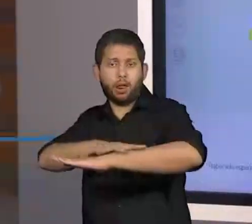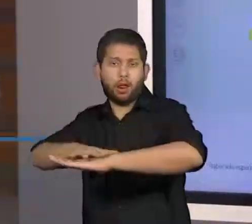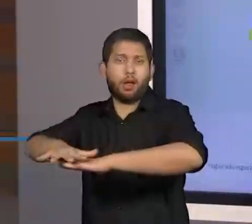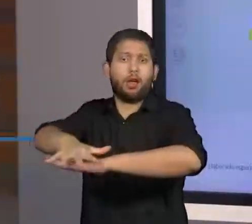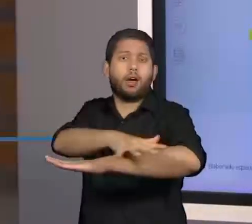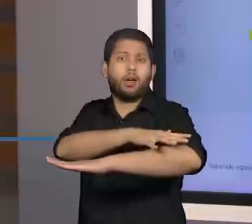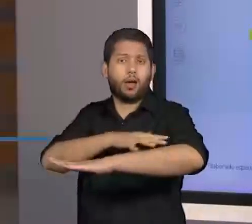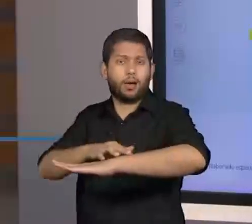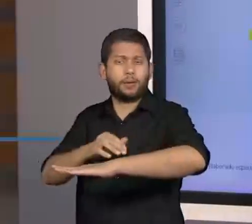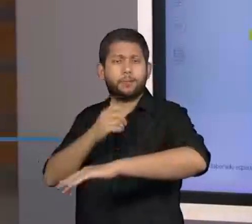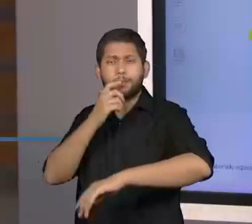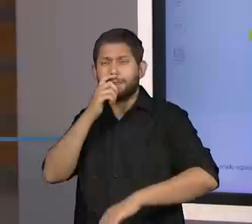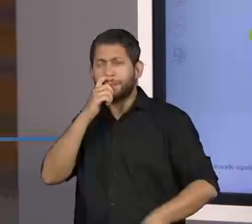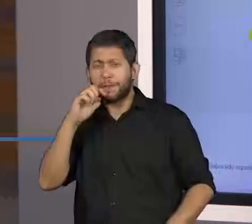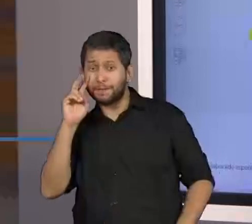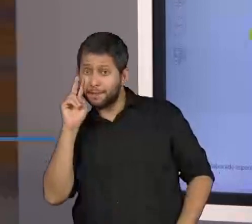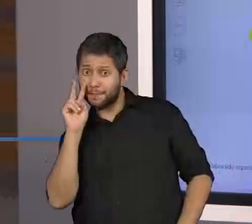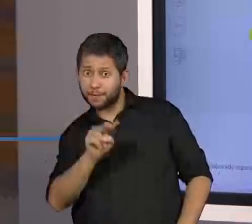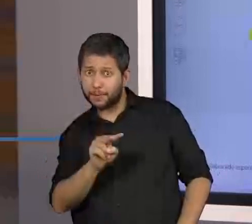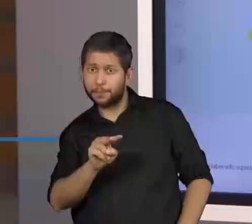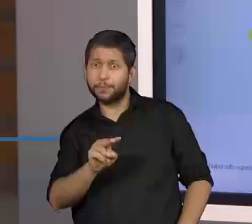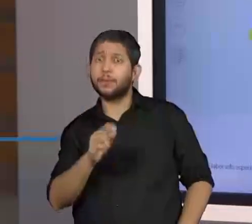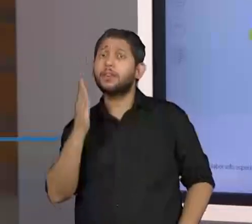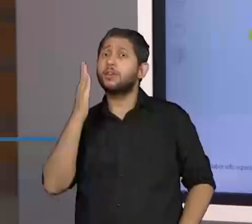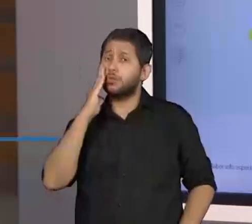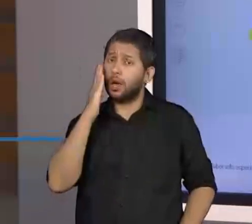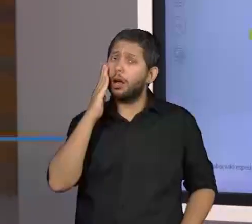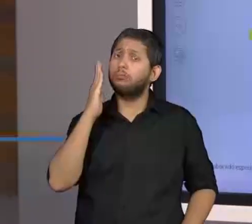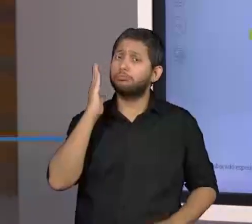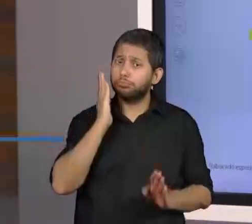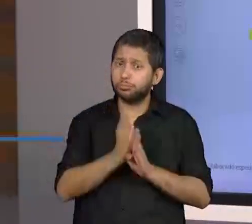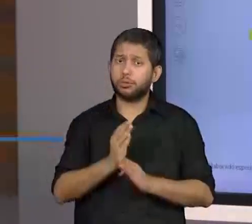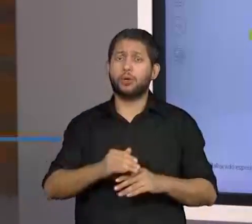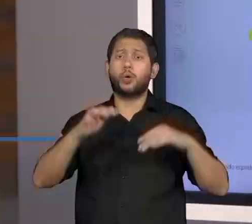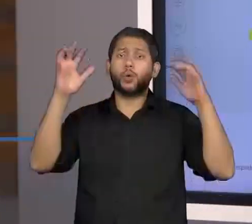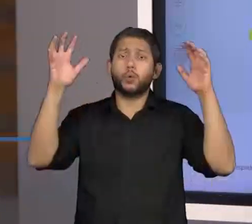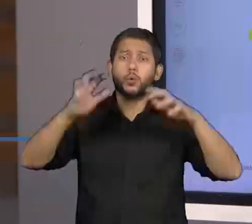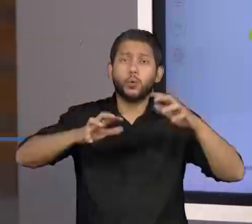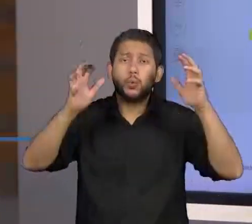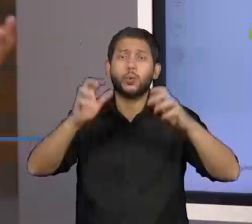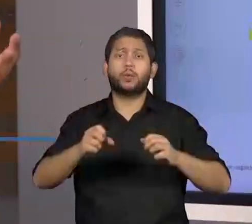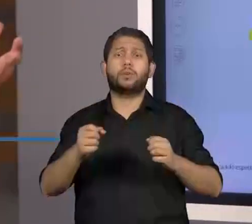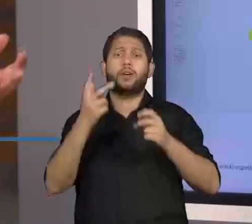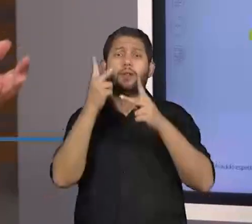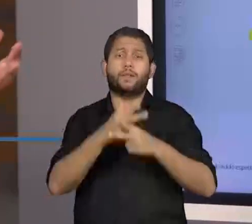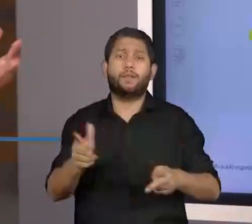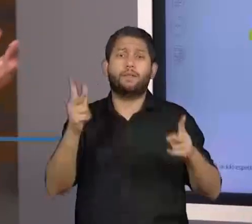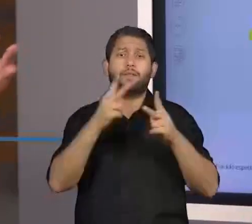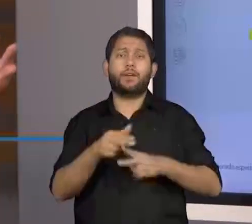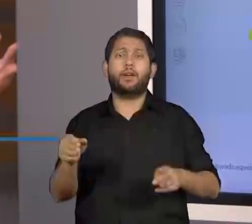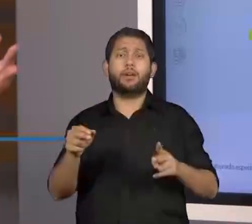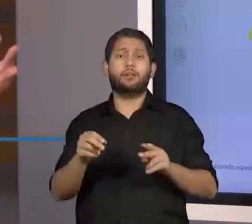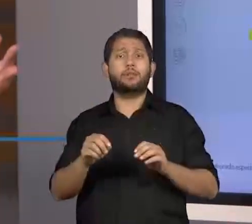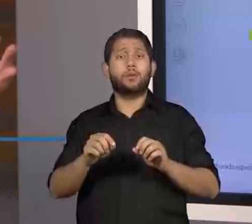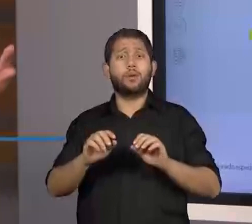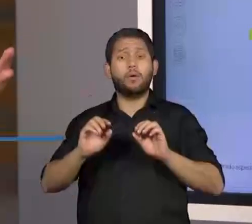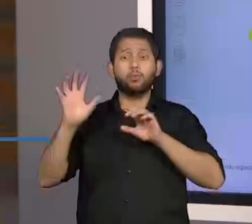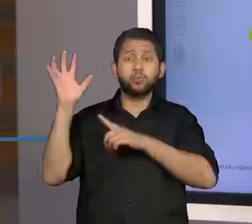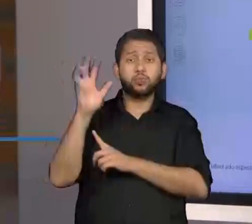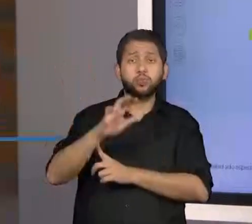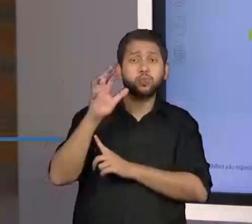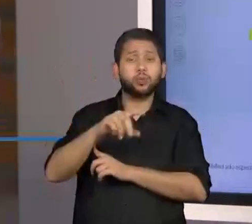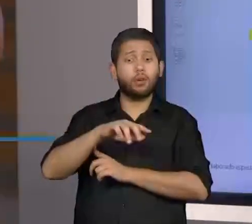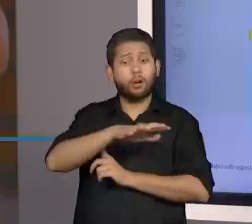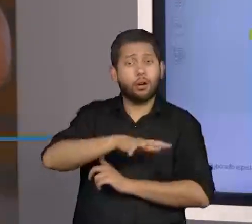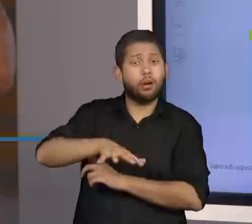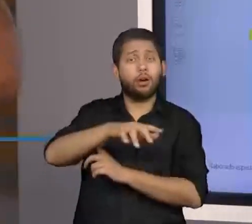vento, o gelo, a temperatura modifica a paisagem. Mas o que é a paisagem? Vamos ver